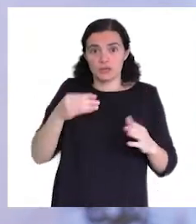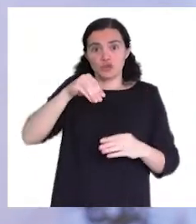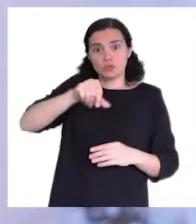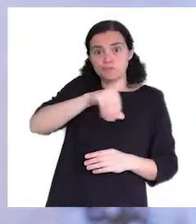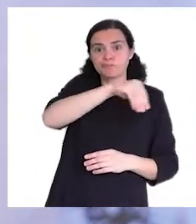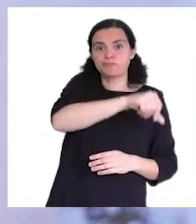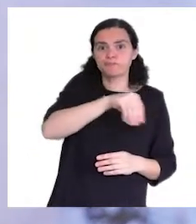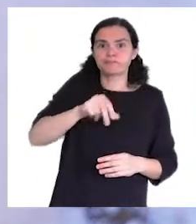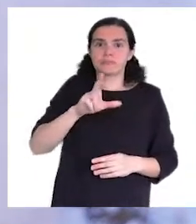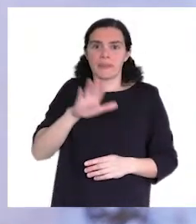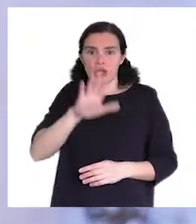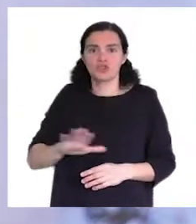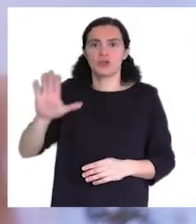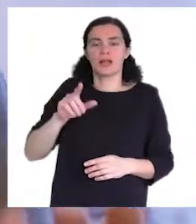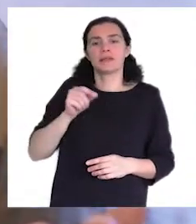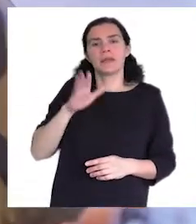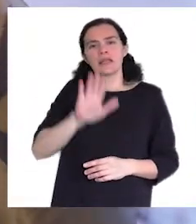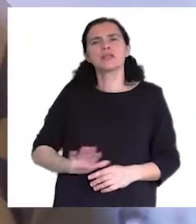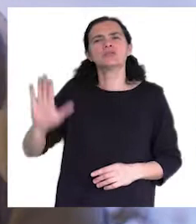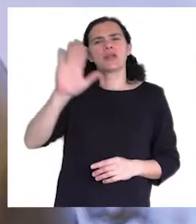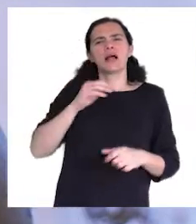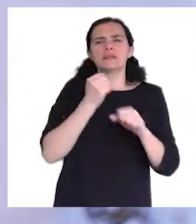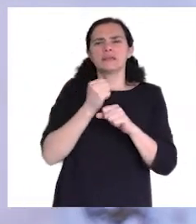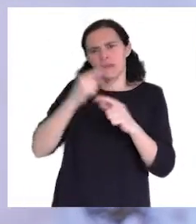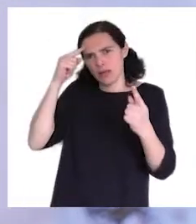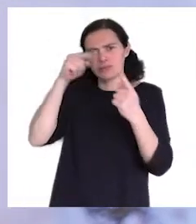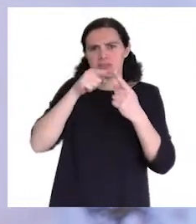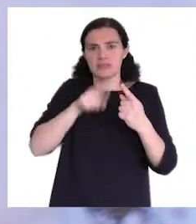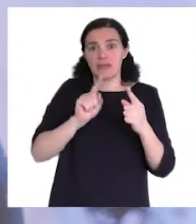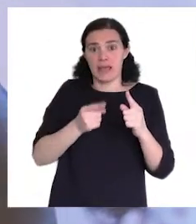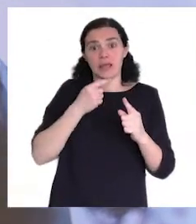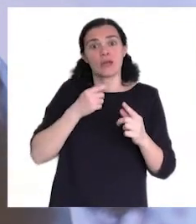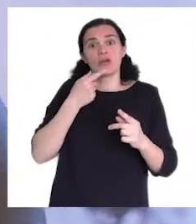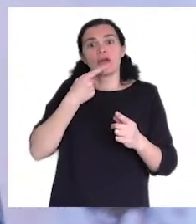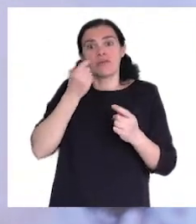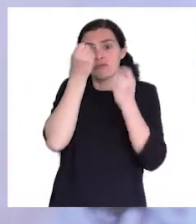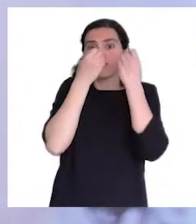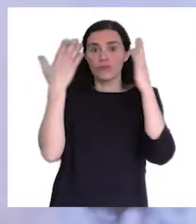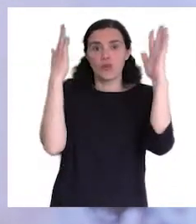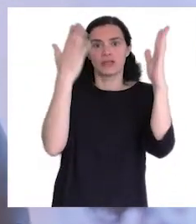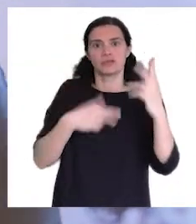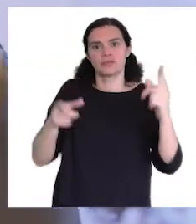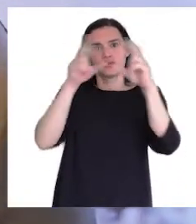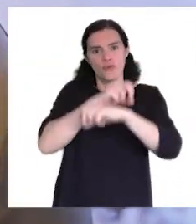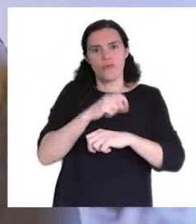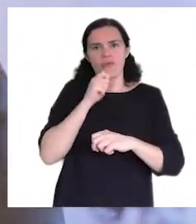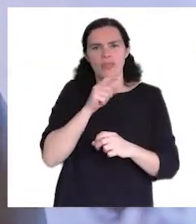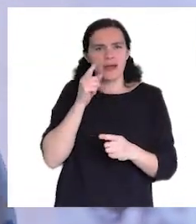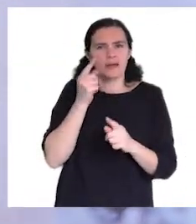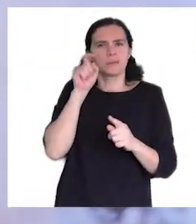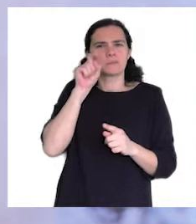nível local, regional e nacional, que trabalham neste sentido, trabalham numa regeneração, num mote